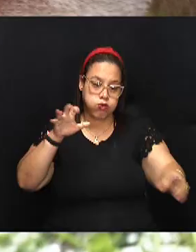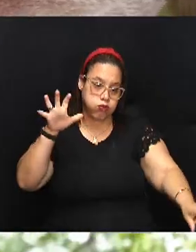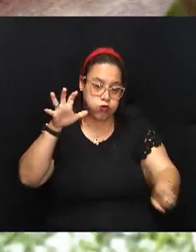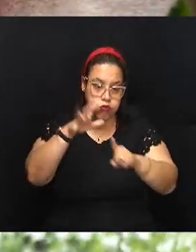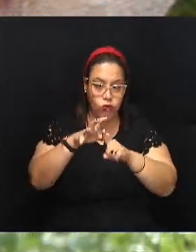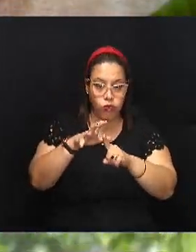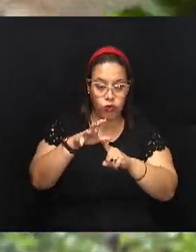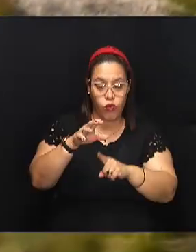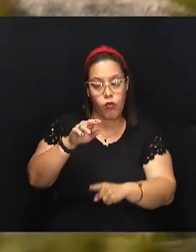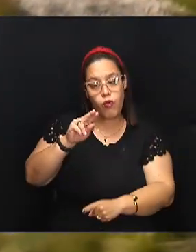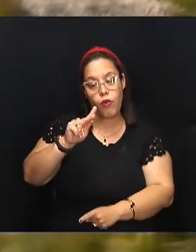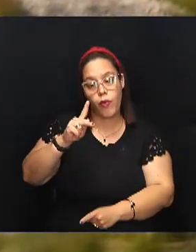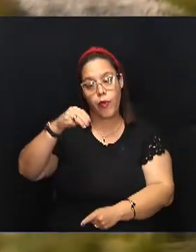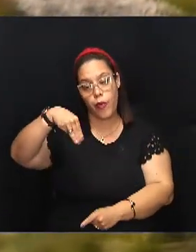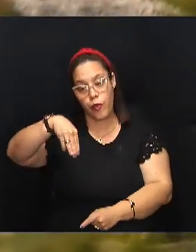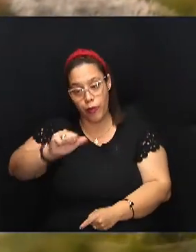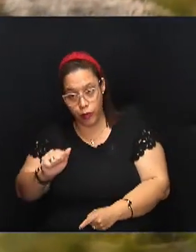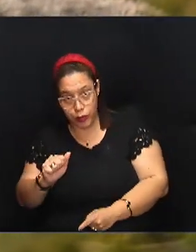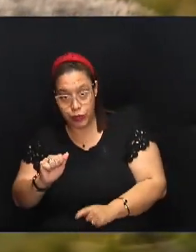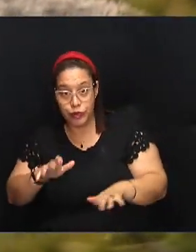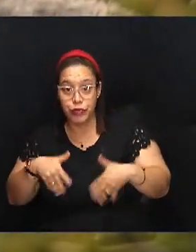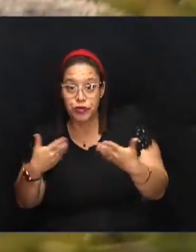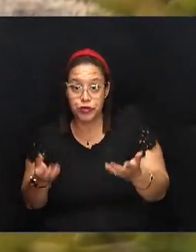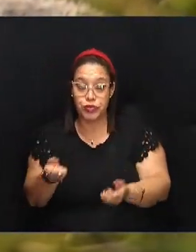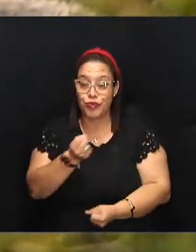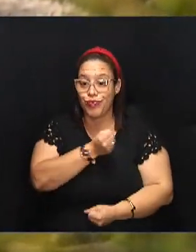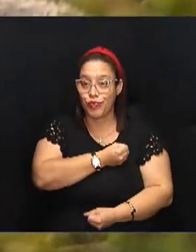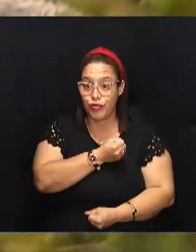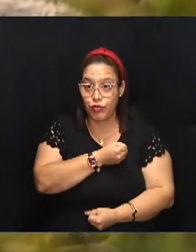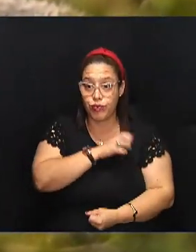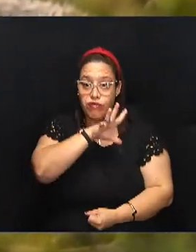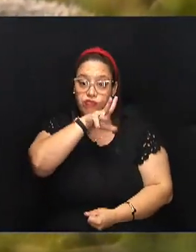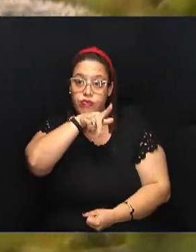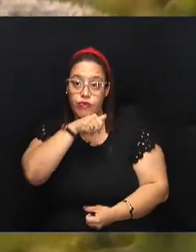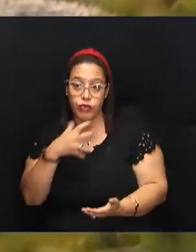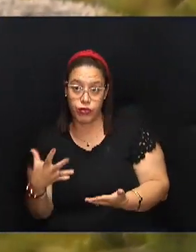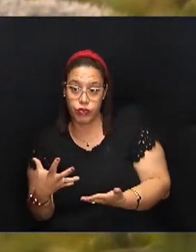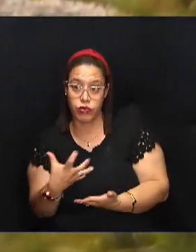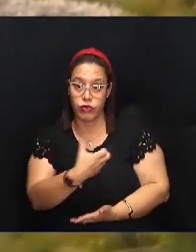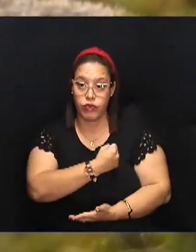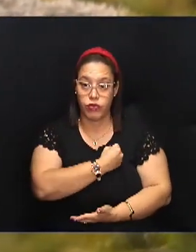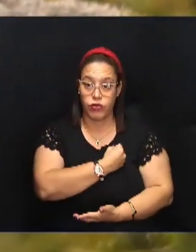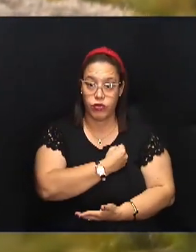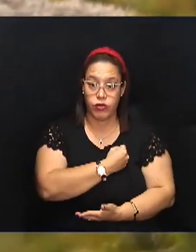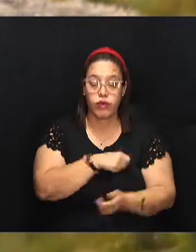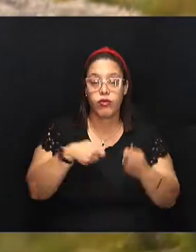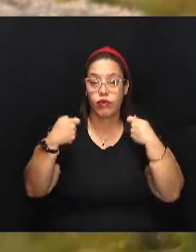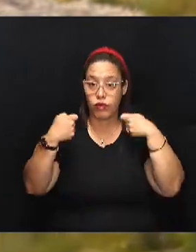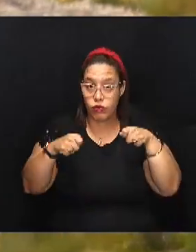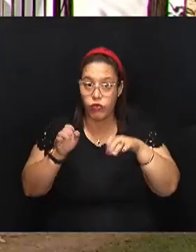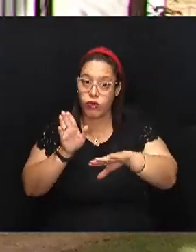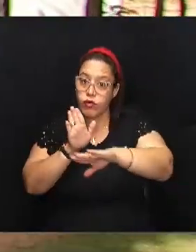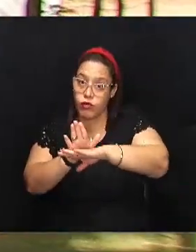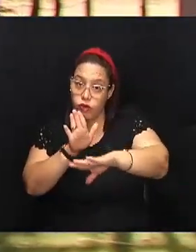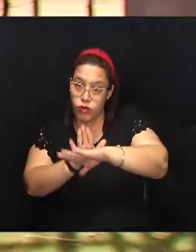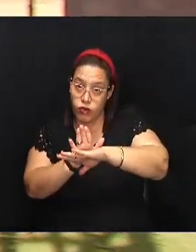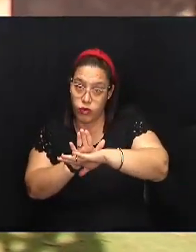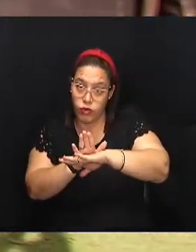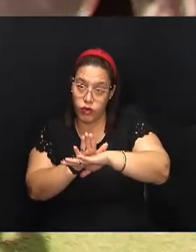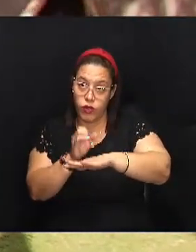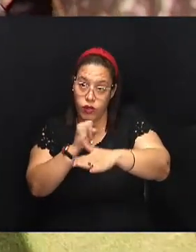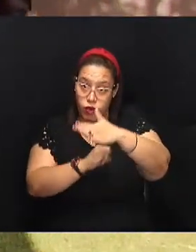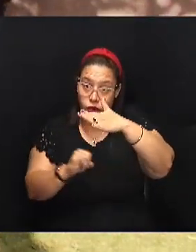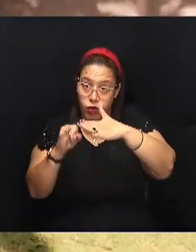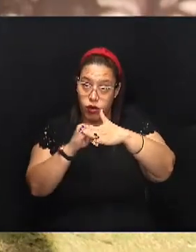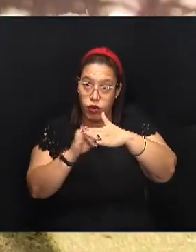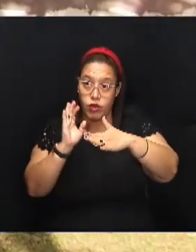a onça-parda. Por conta do número de animais resgatados e precisando de ajuda, a entidade